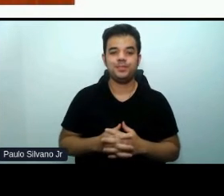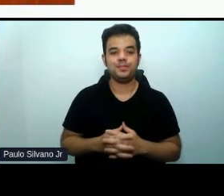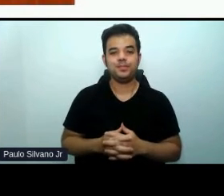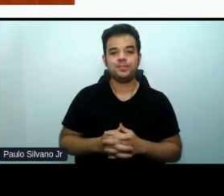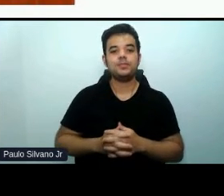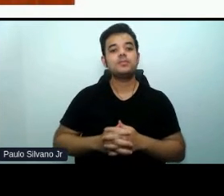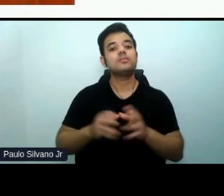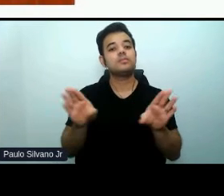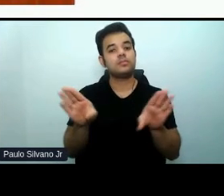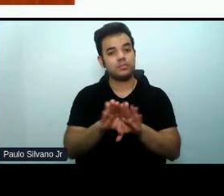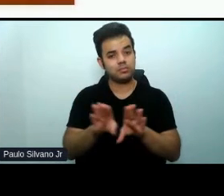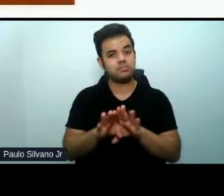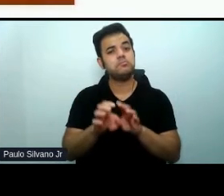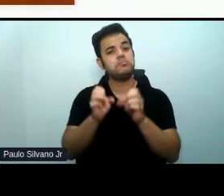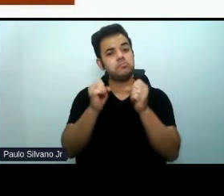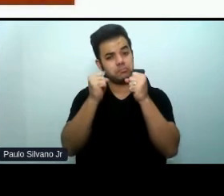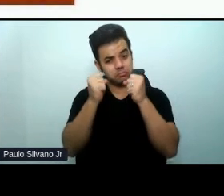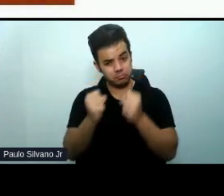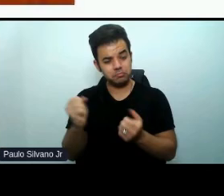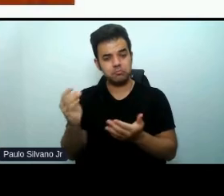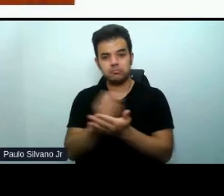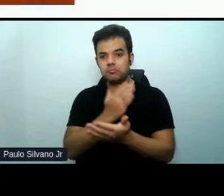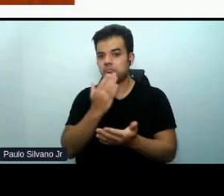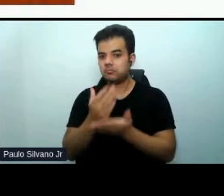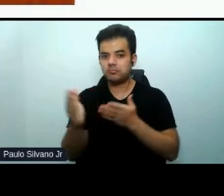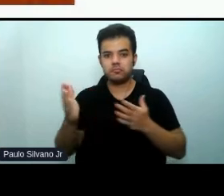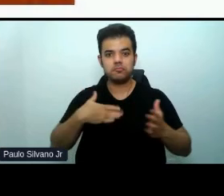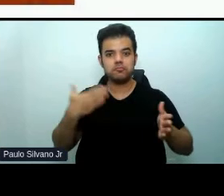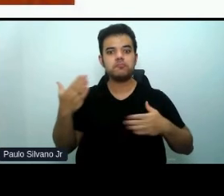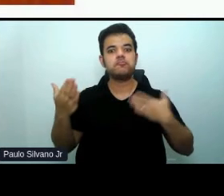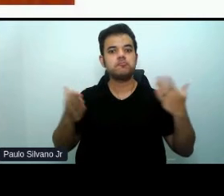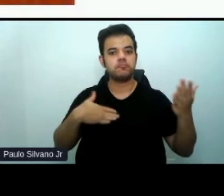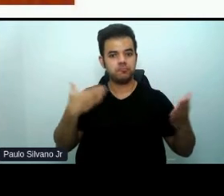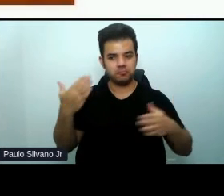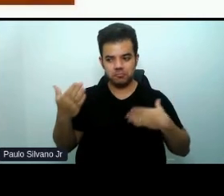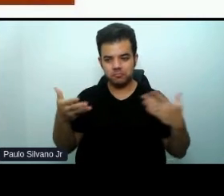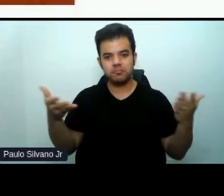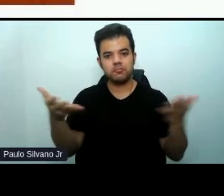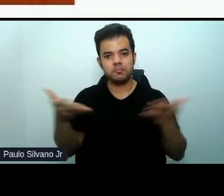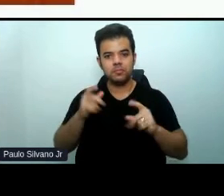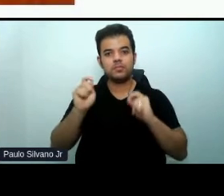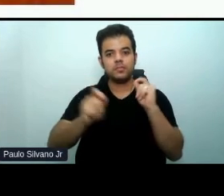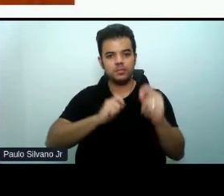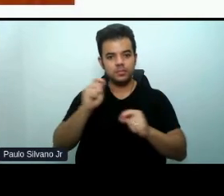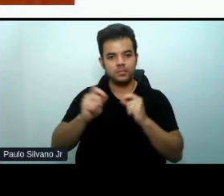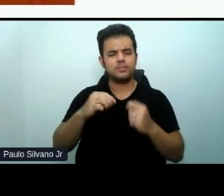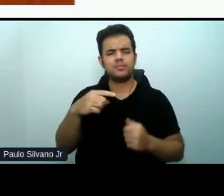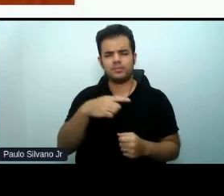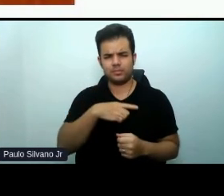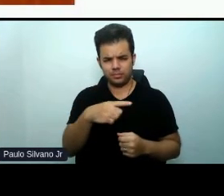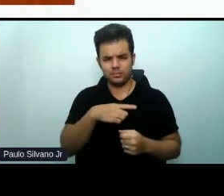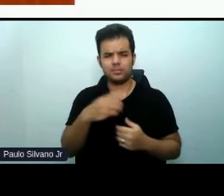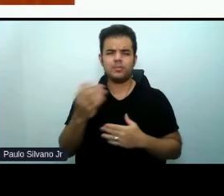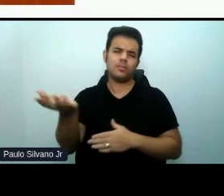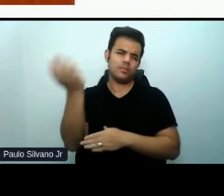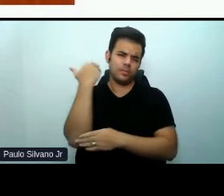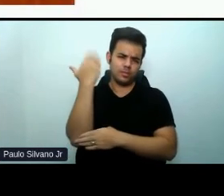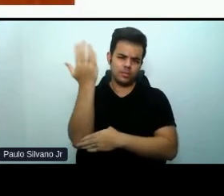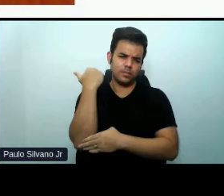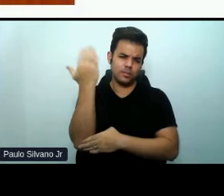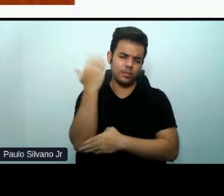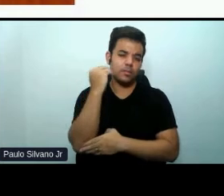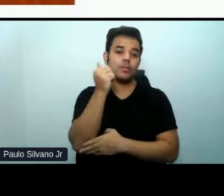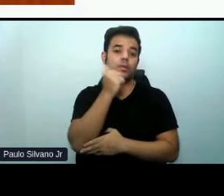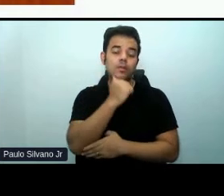E pode parecer muito surpreendente hoje em dia, mas de fato a gente teve aí uma época em que as mulheres